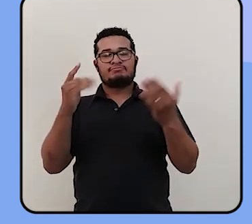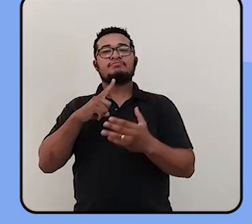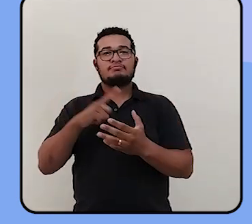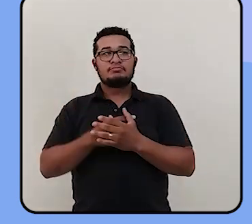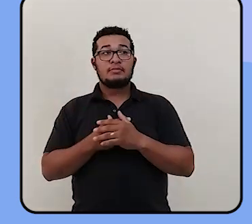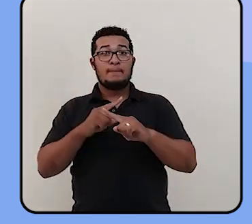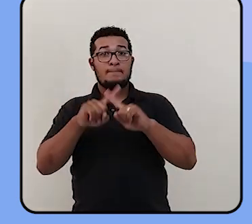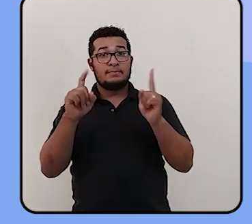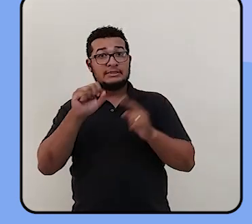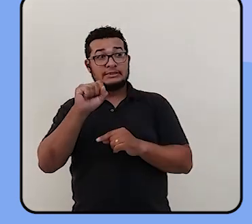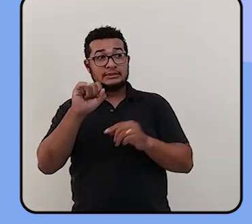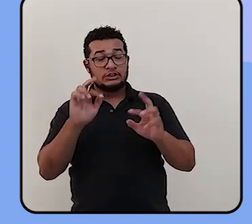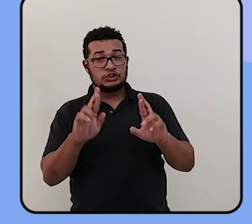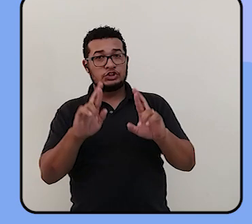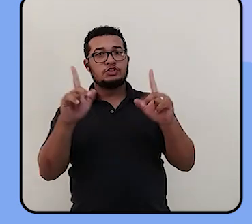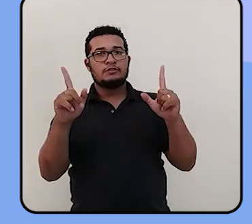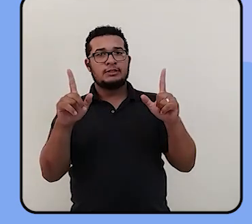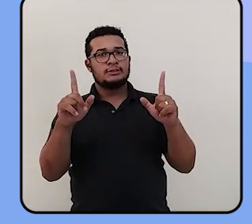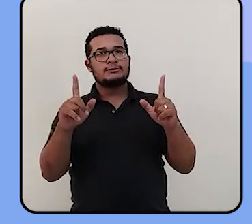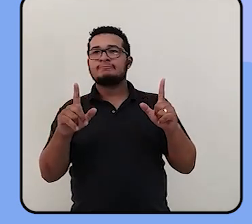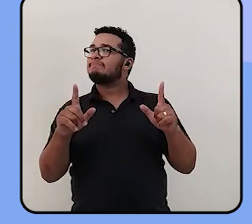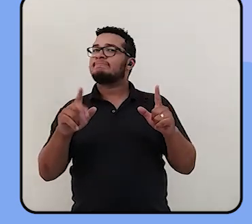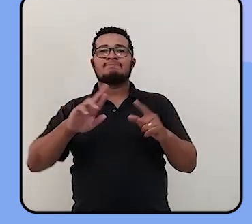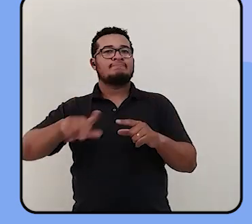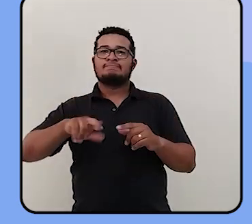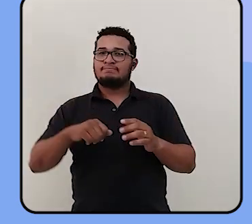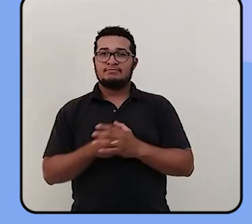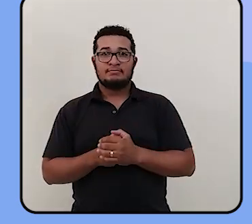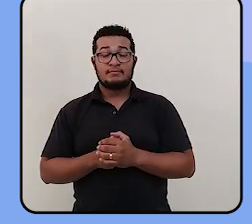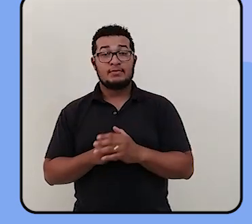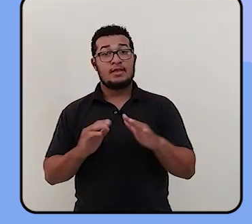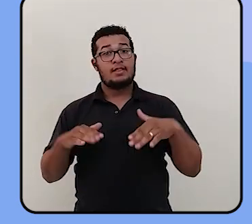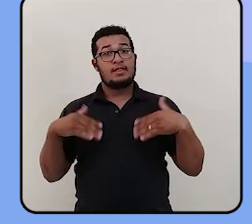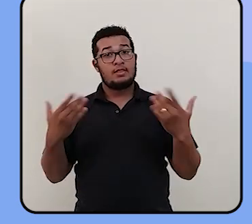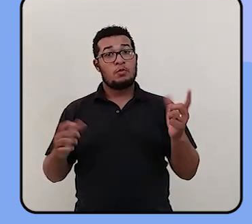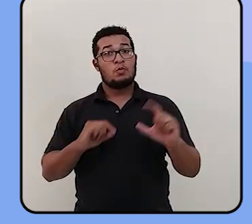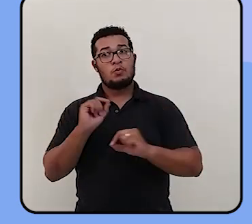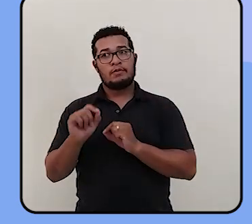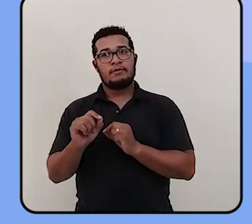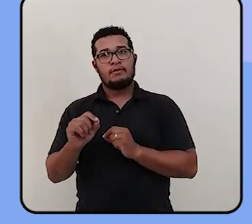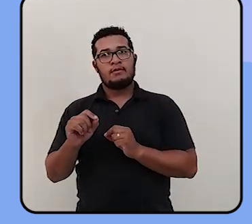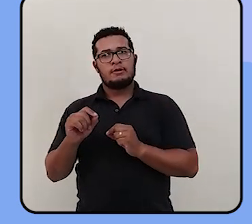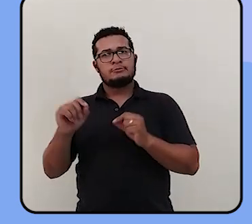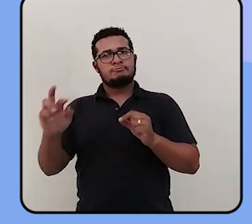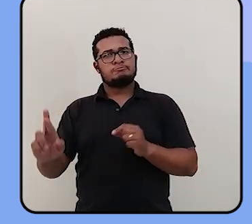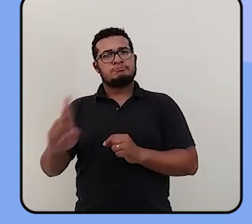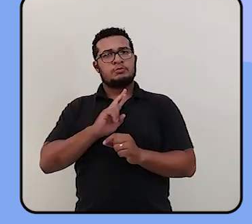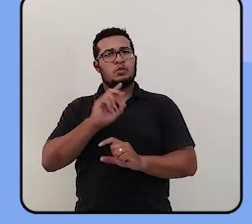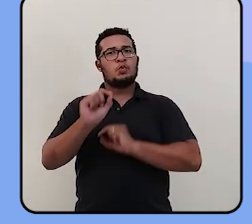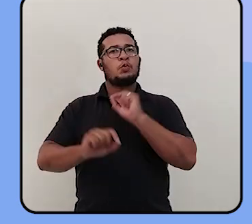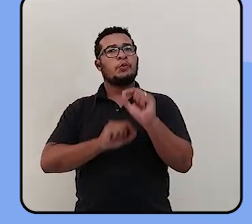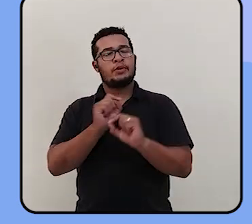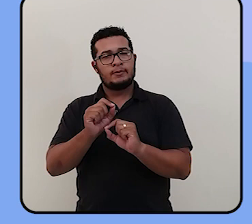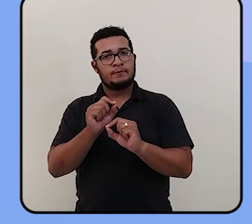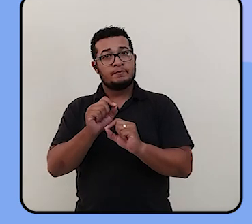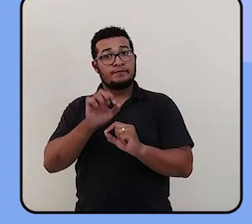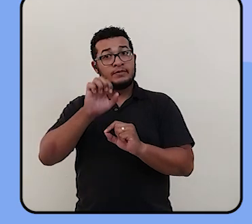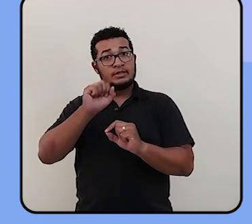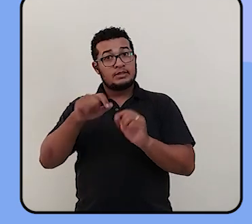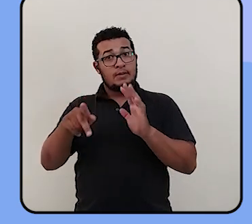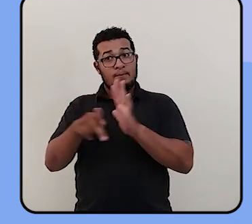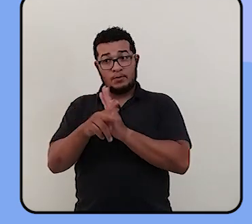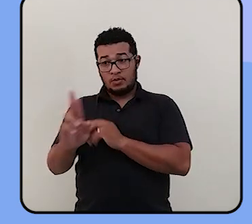proporção. Agora, se forem diferentes, não tem proporção. Então, a propriedade diz o seguinte: